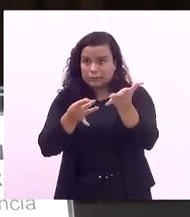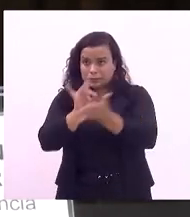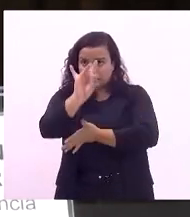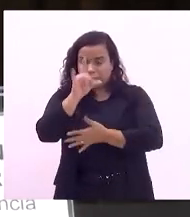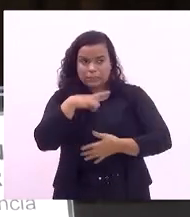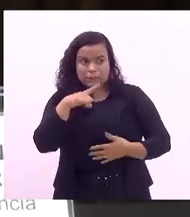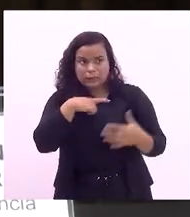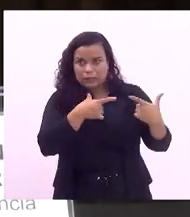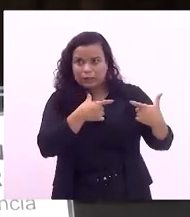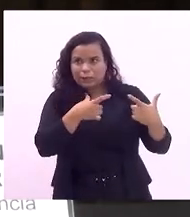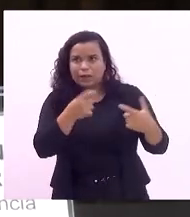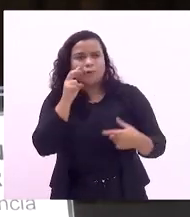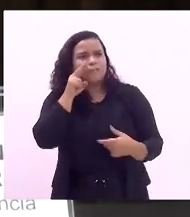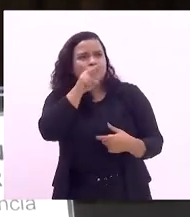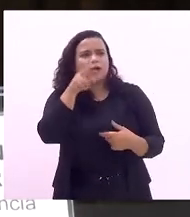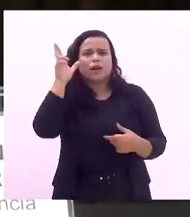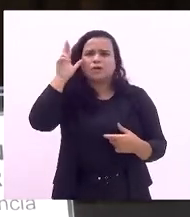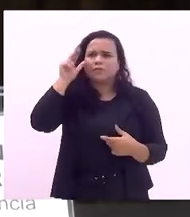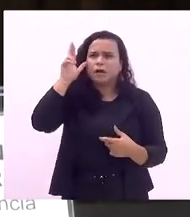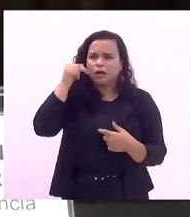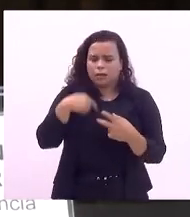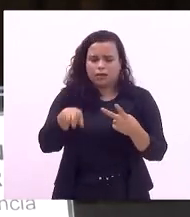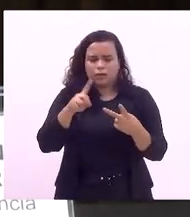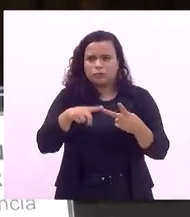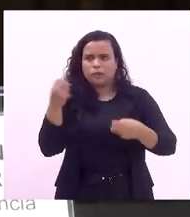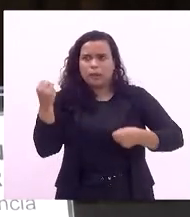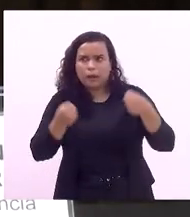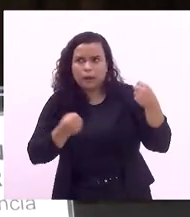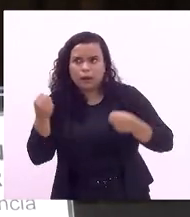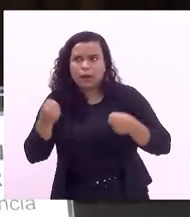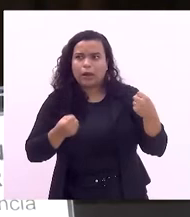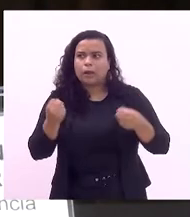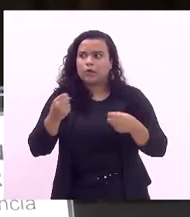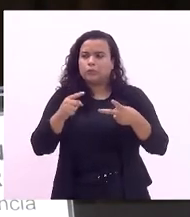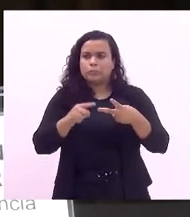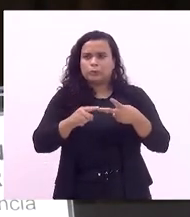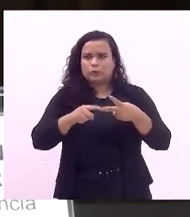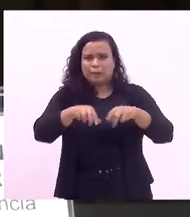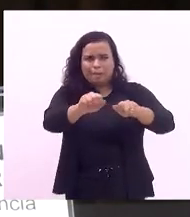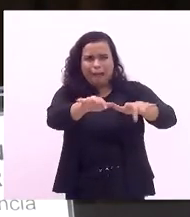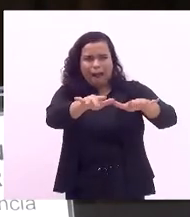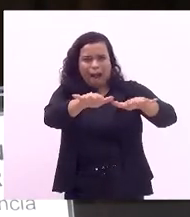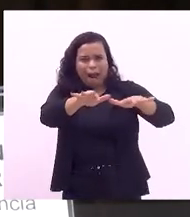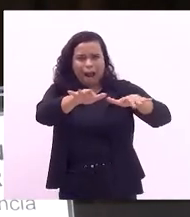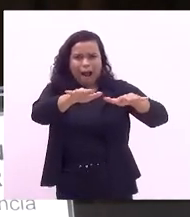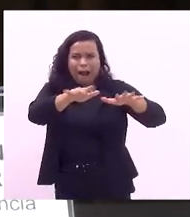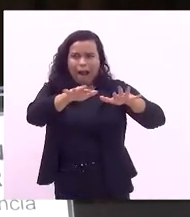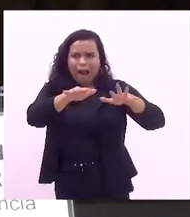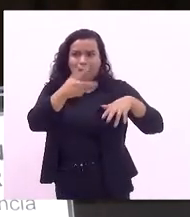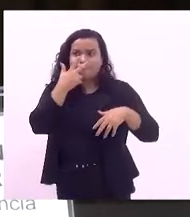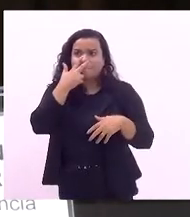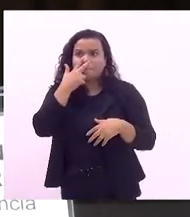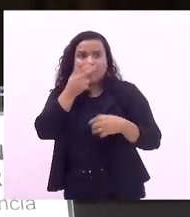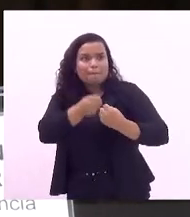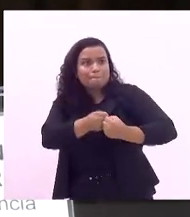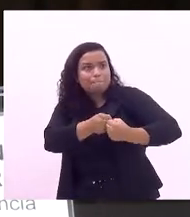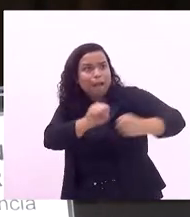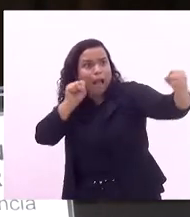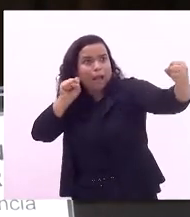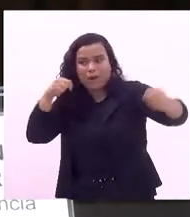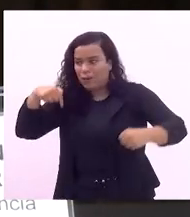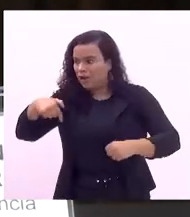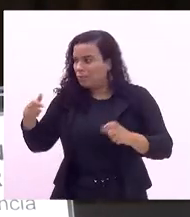e virem cavalos e carros e um exército maior do que os Eu não tenho medo